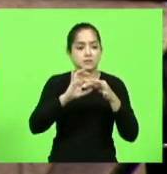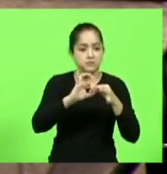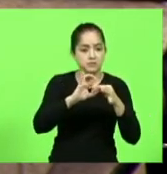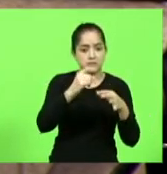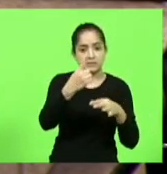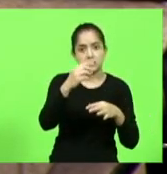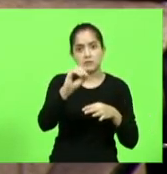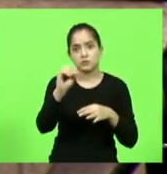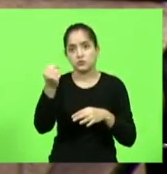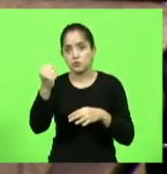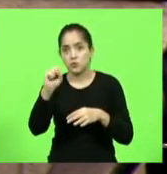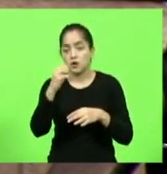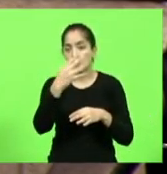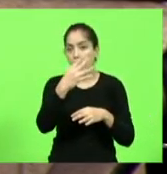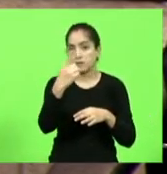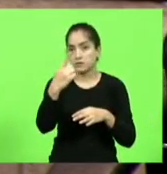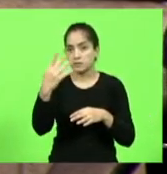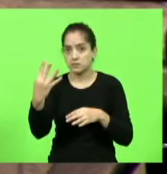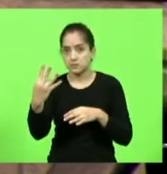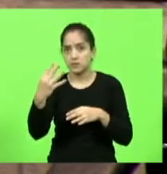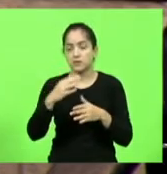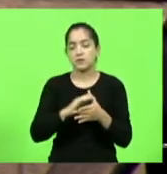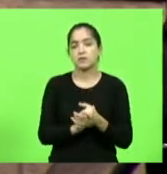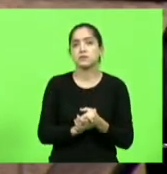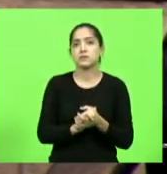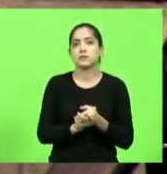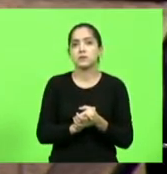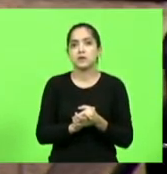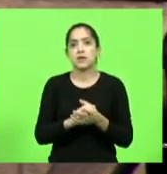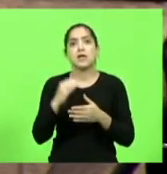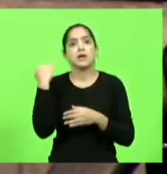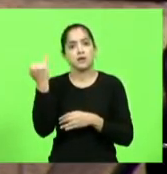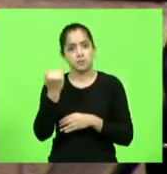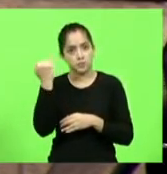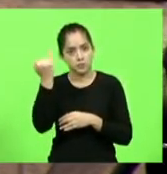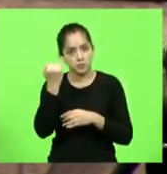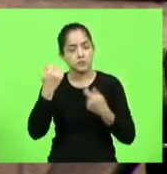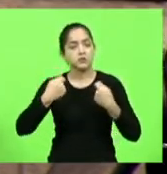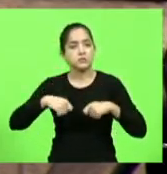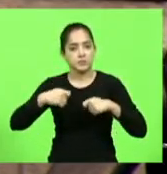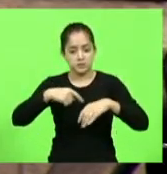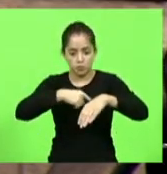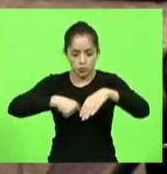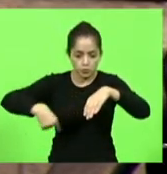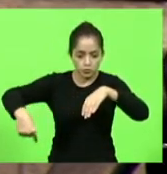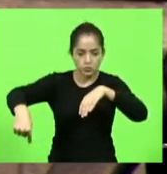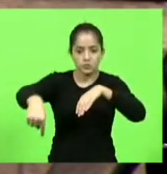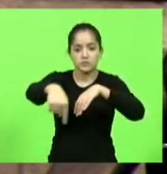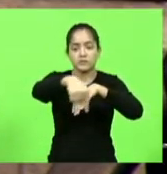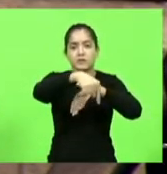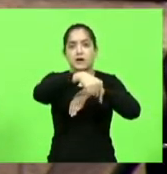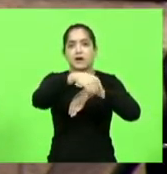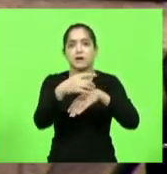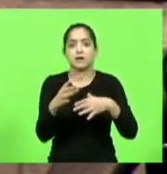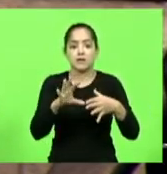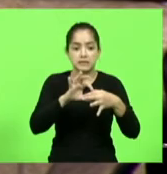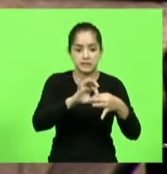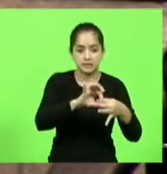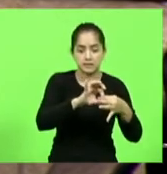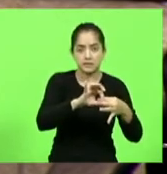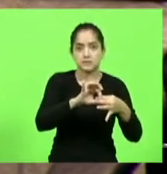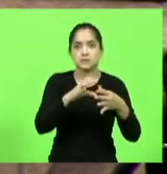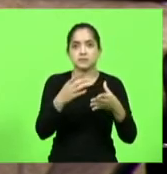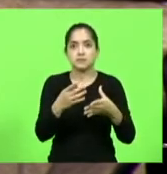a 414, ligar Rio Fino, Urubici, claro que é importante, os contornos viários, a interligação entre